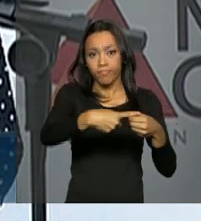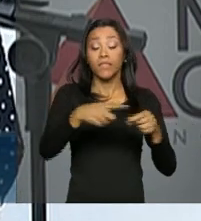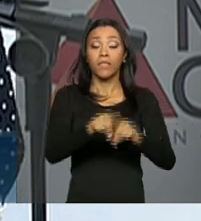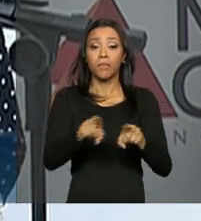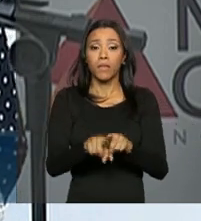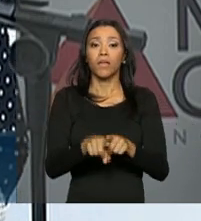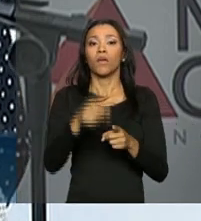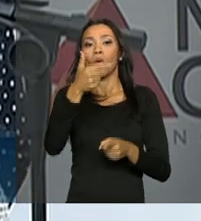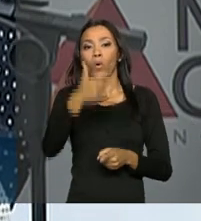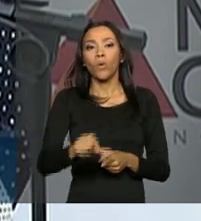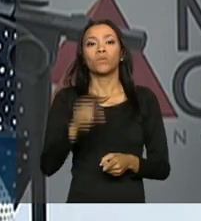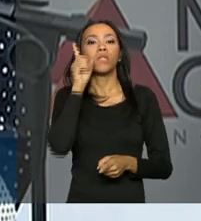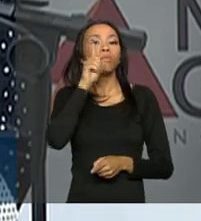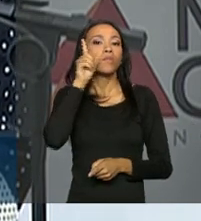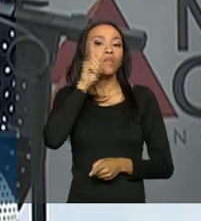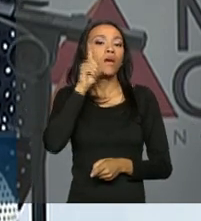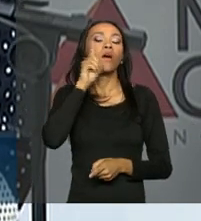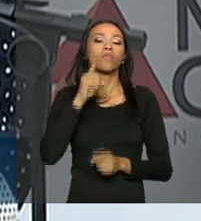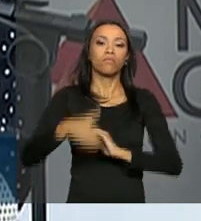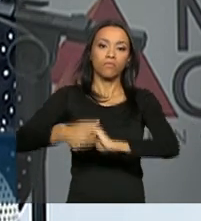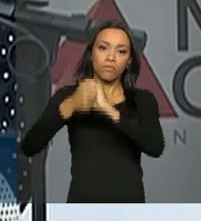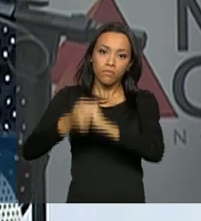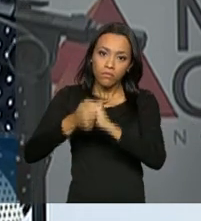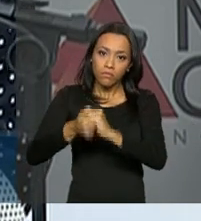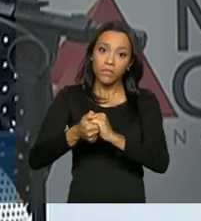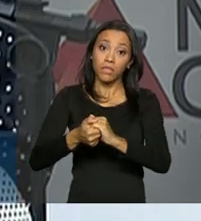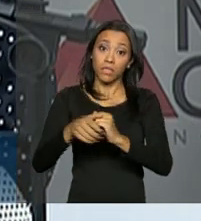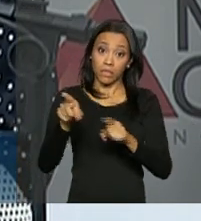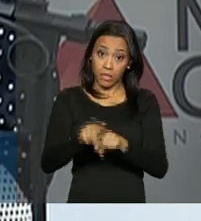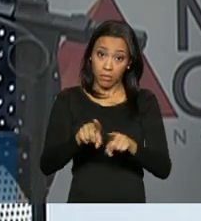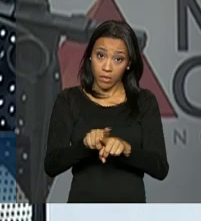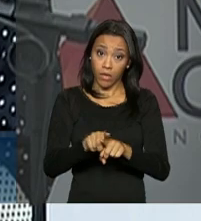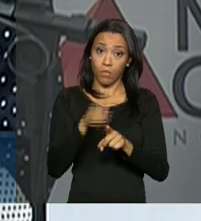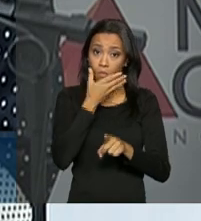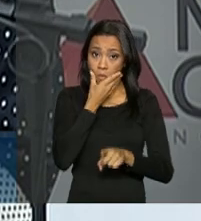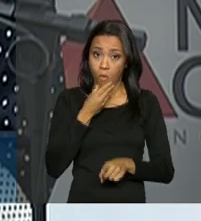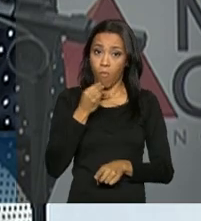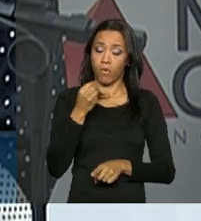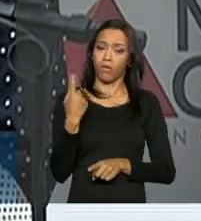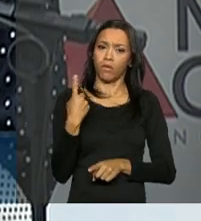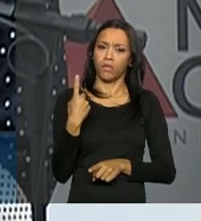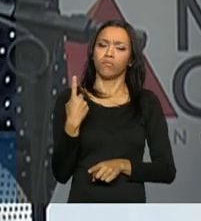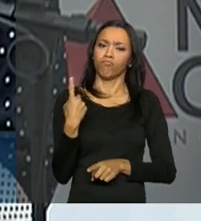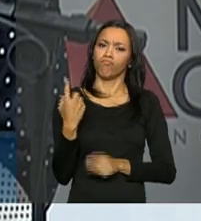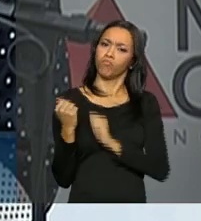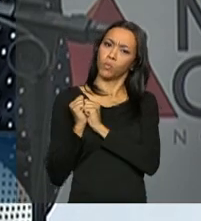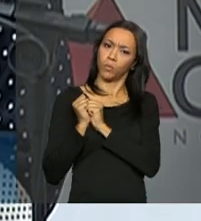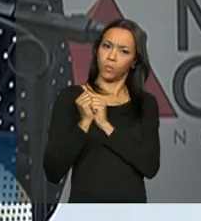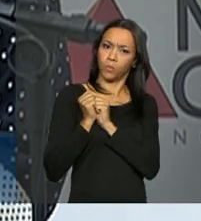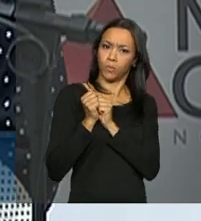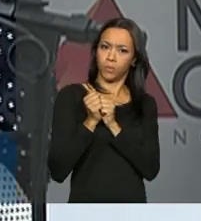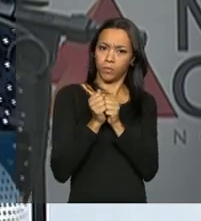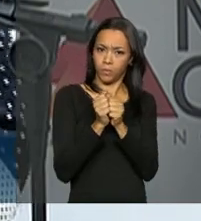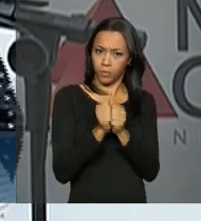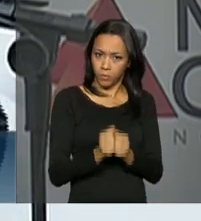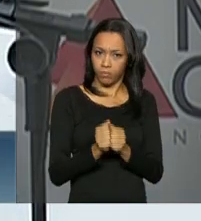Tibé. Cumprimentar o mestre cervejeiro, que me acompanhou de uma forma muito